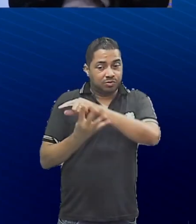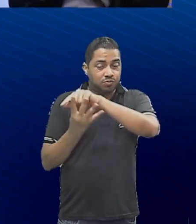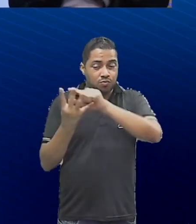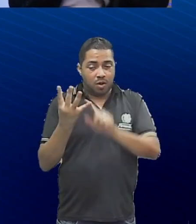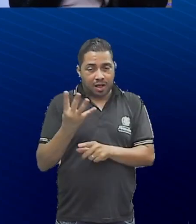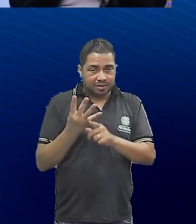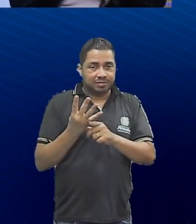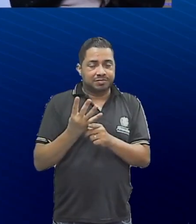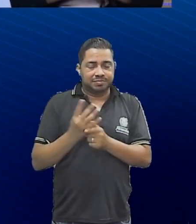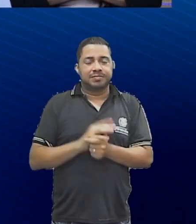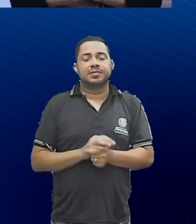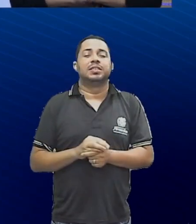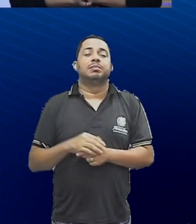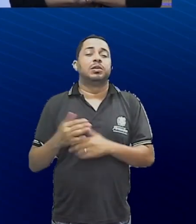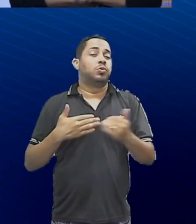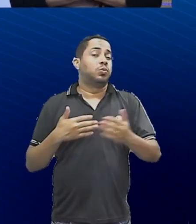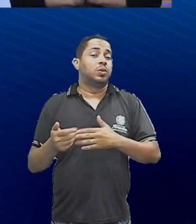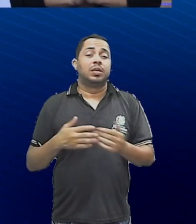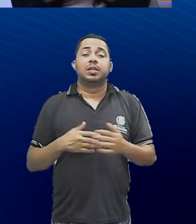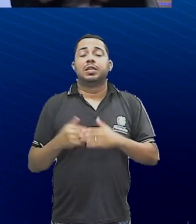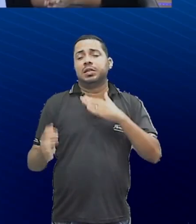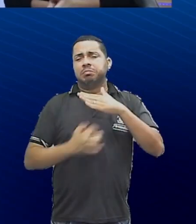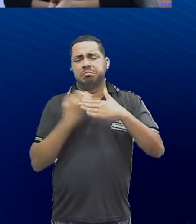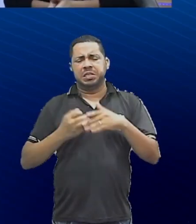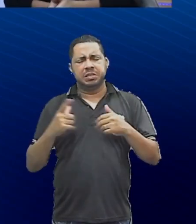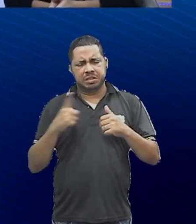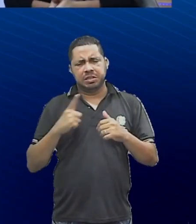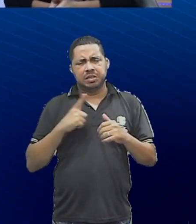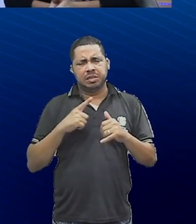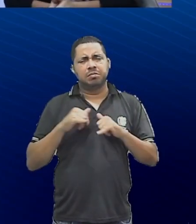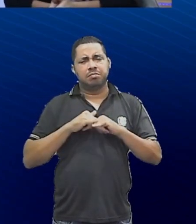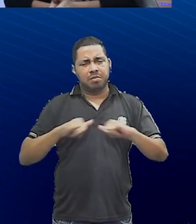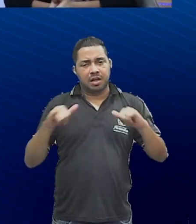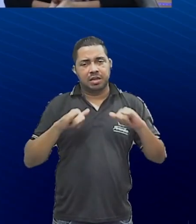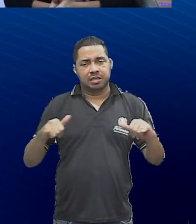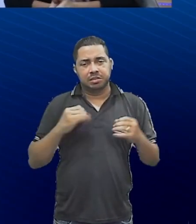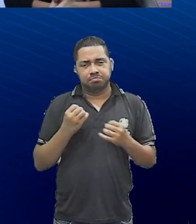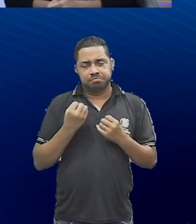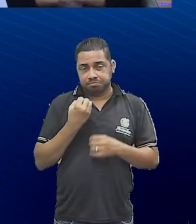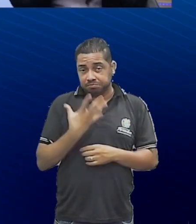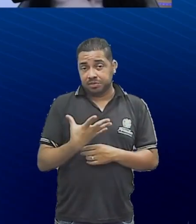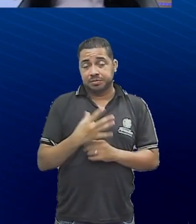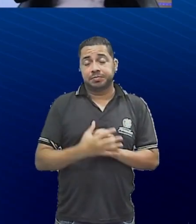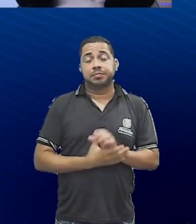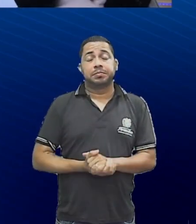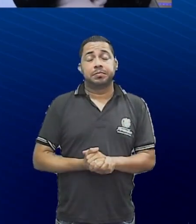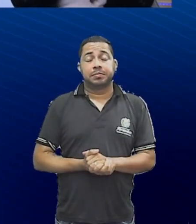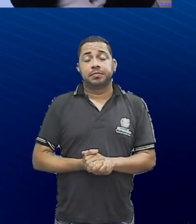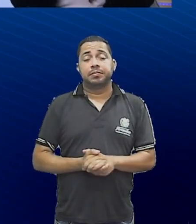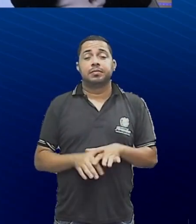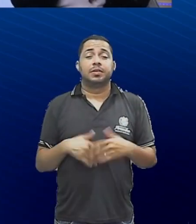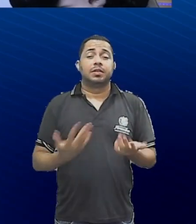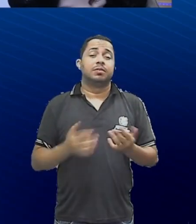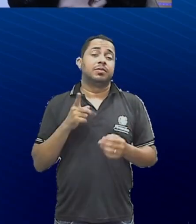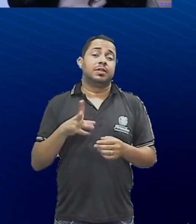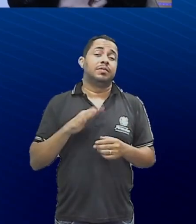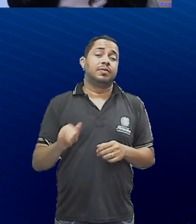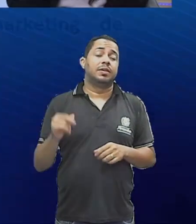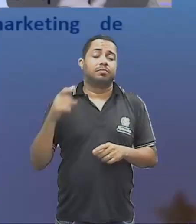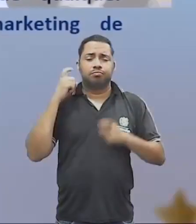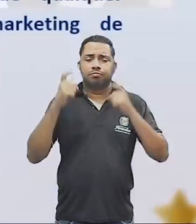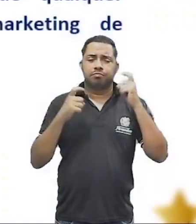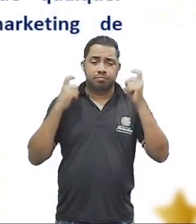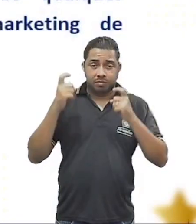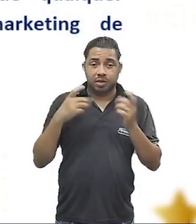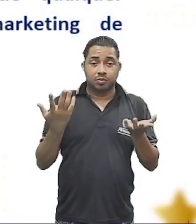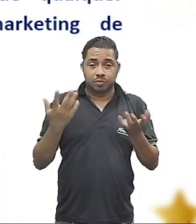pilares para que qualquer empresa tenha um marketing bem sucedido, em que você vai se preocupar